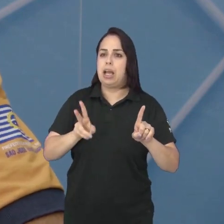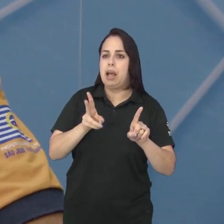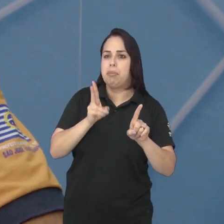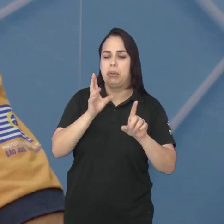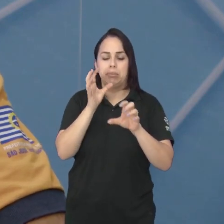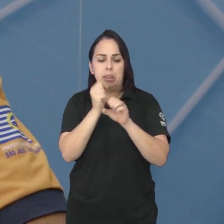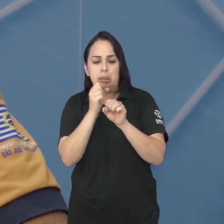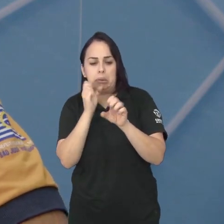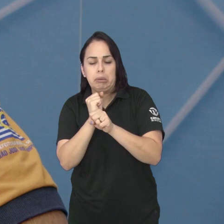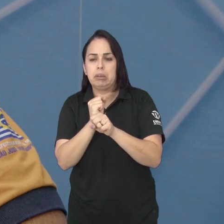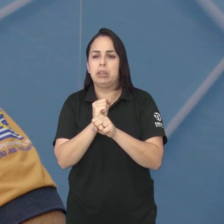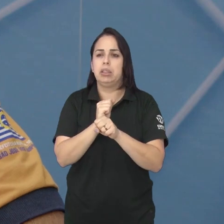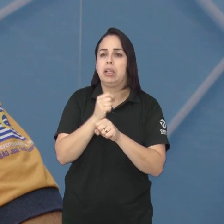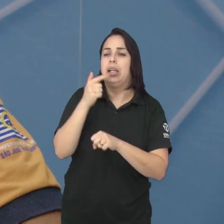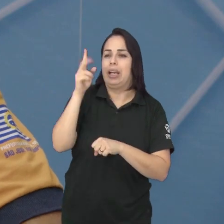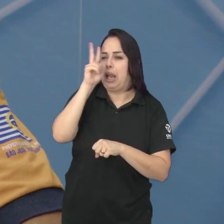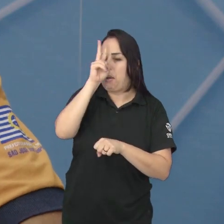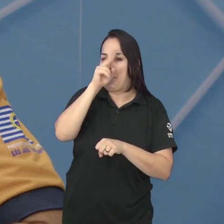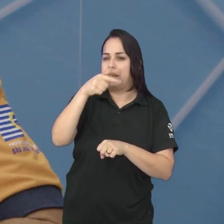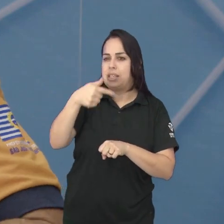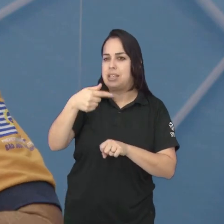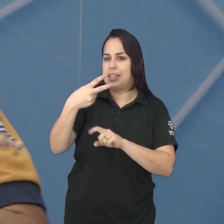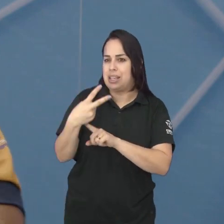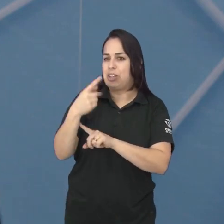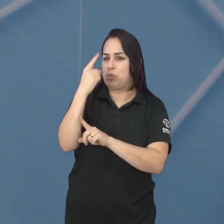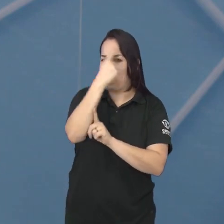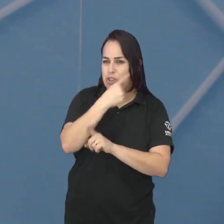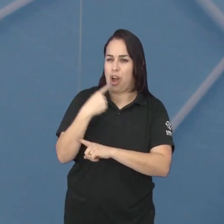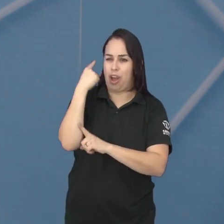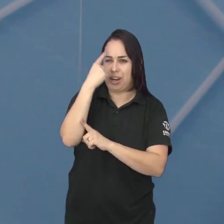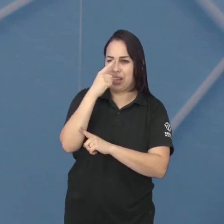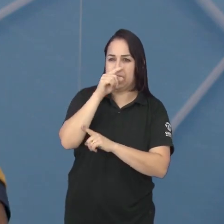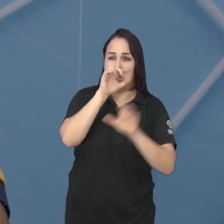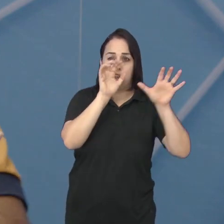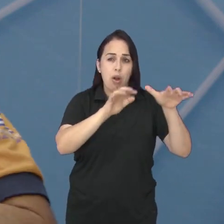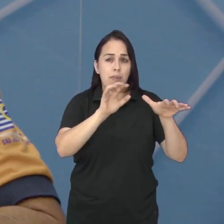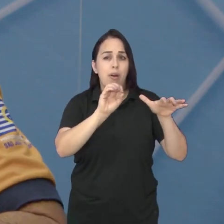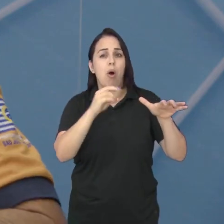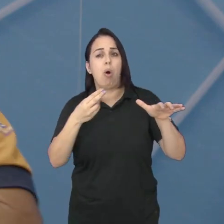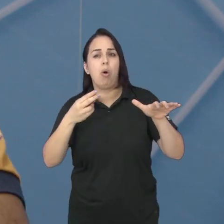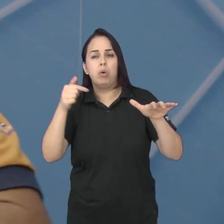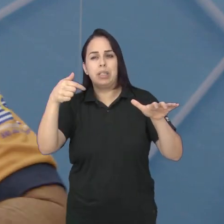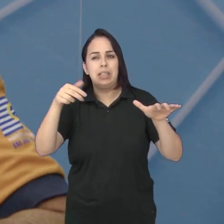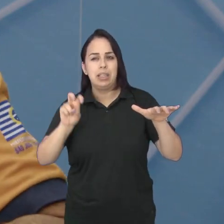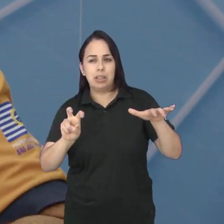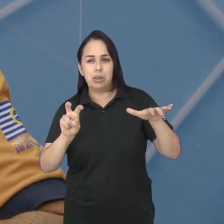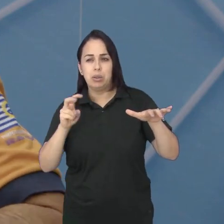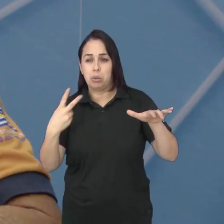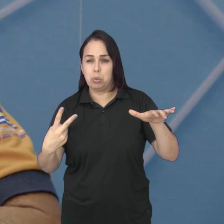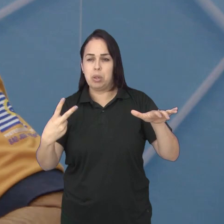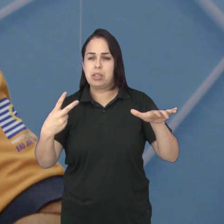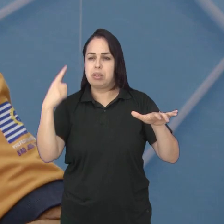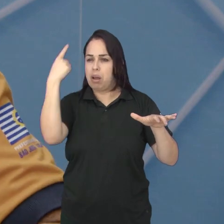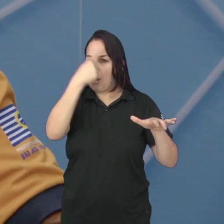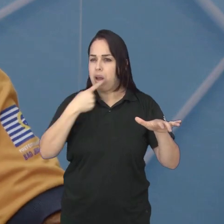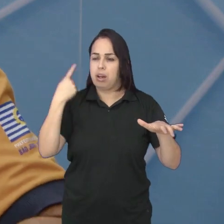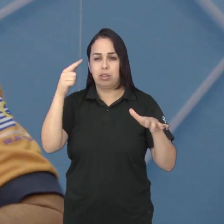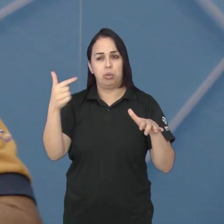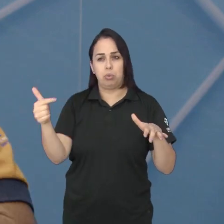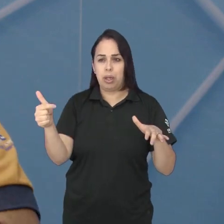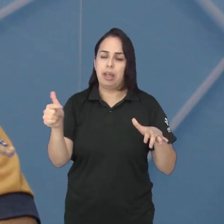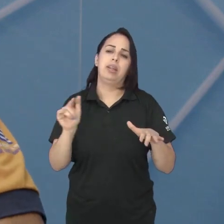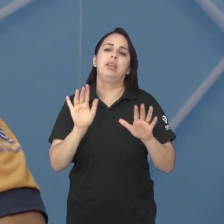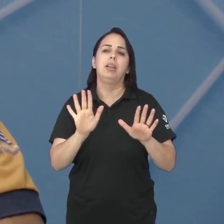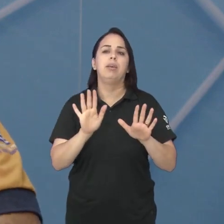faz sempre aquele cálculo do acumulado de 72 horas, ou seja, um dia sem chuva já vai sair 24 horas da nossa